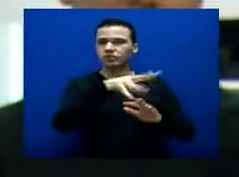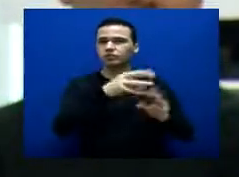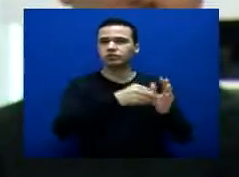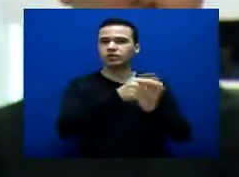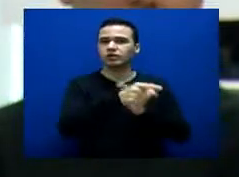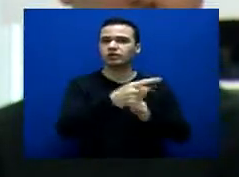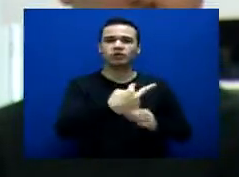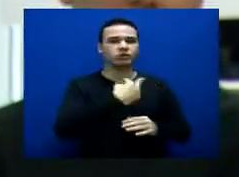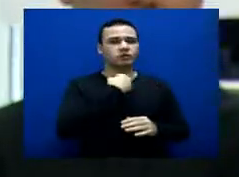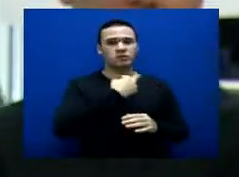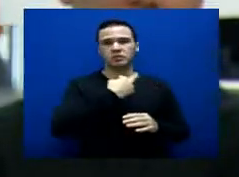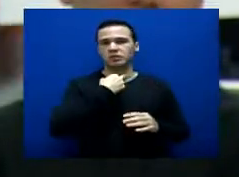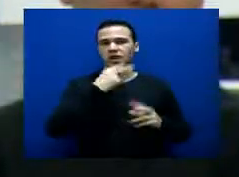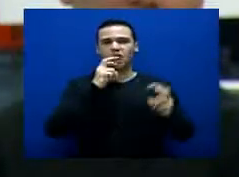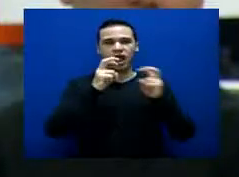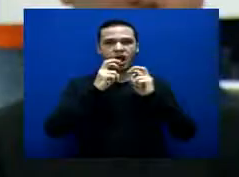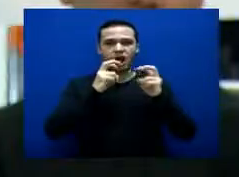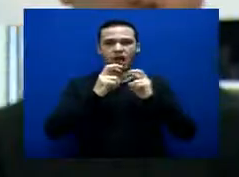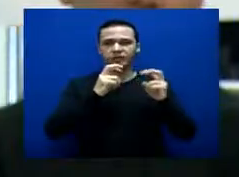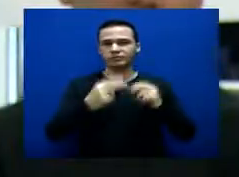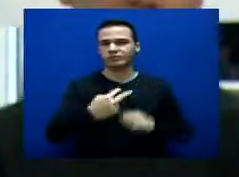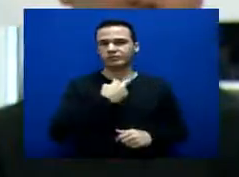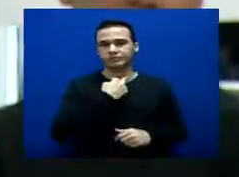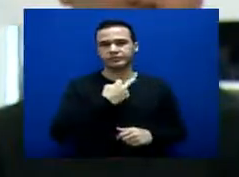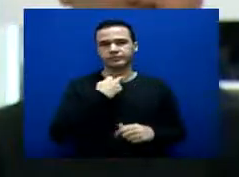ter manifestação da população.